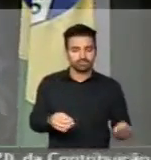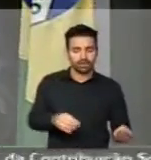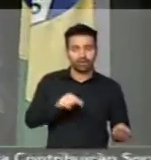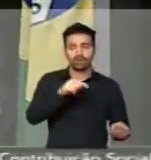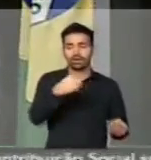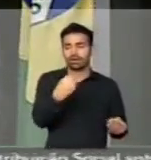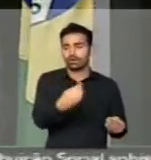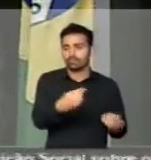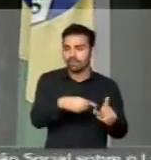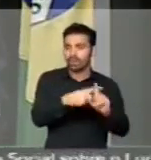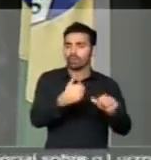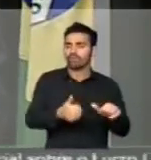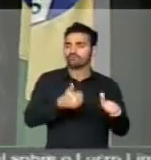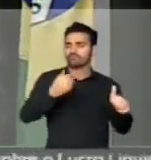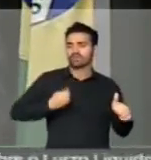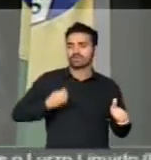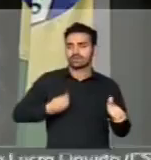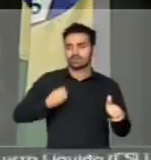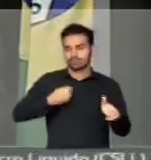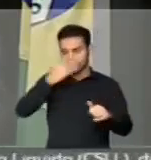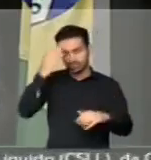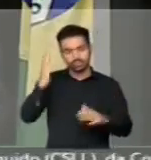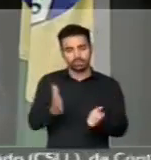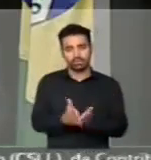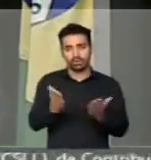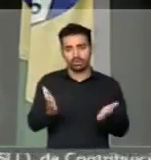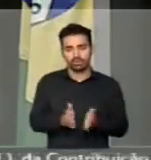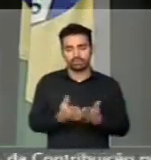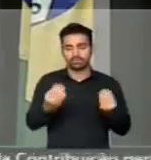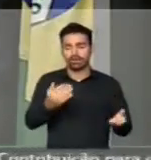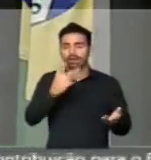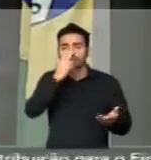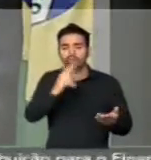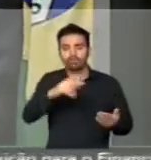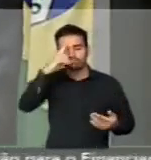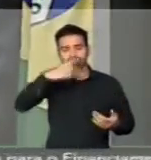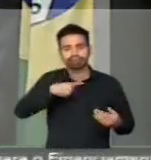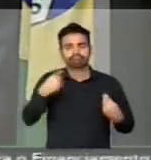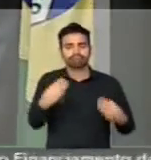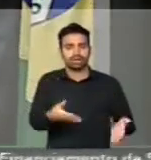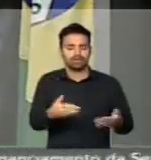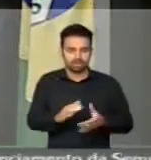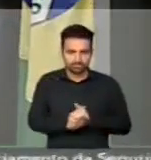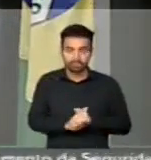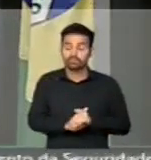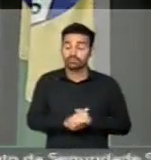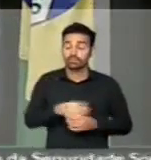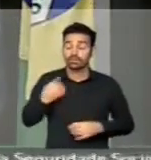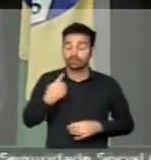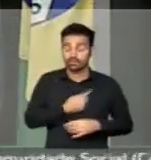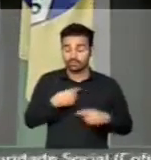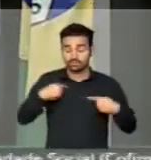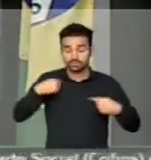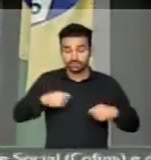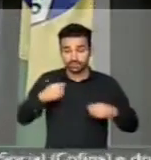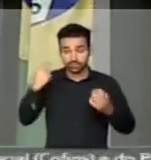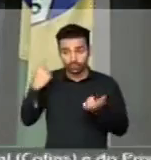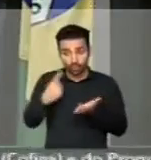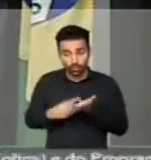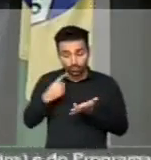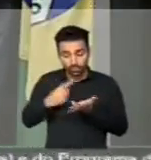pobres. Em especial, devemos ter o compromisso inegociável